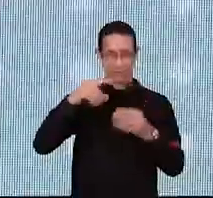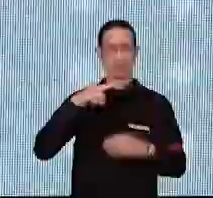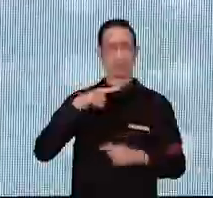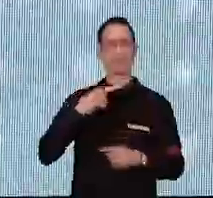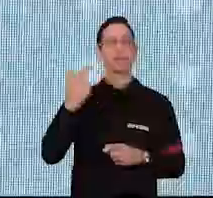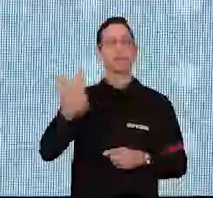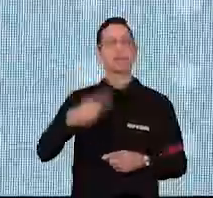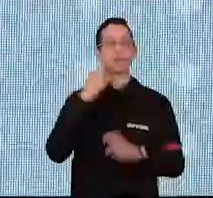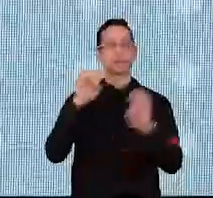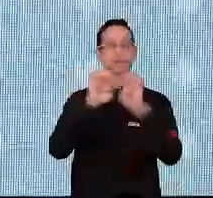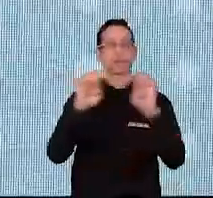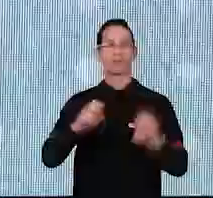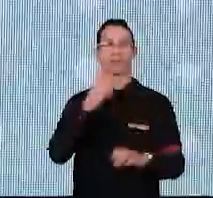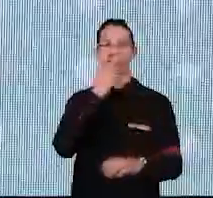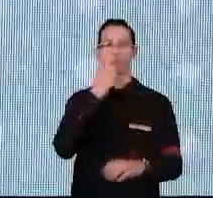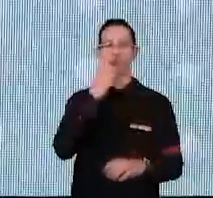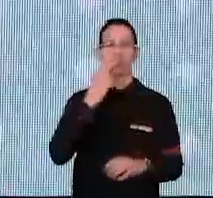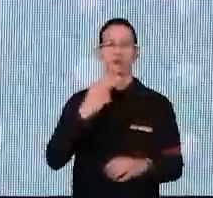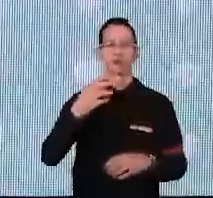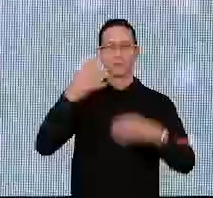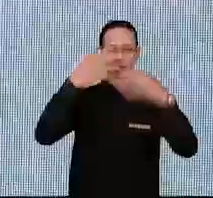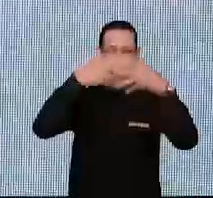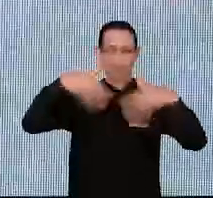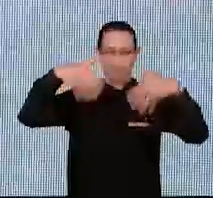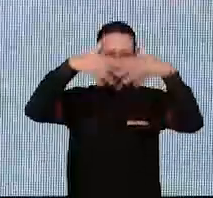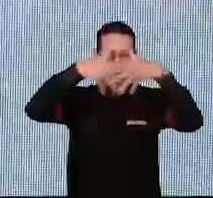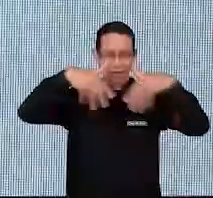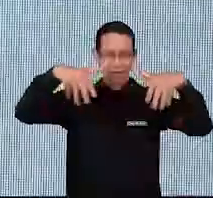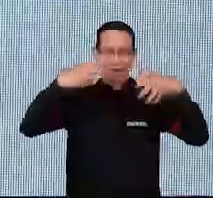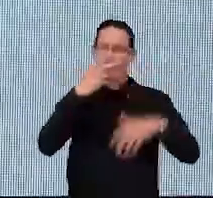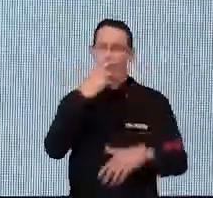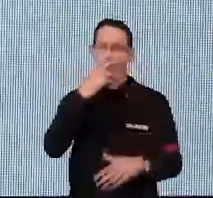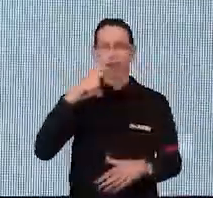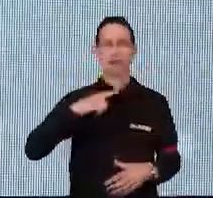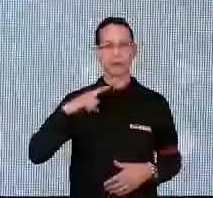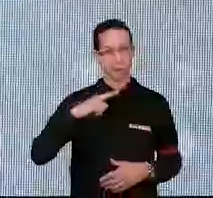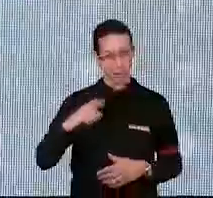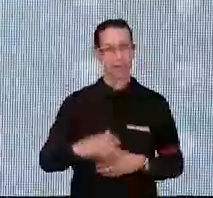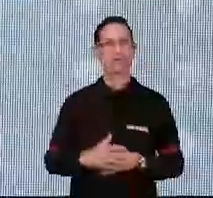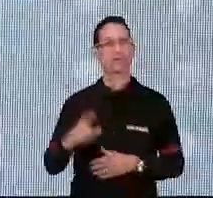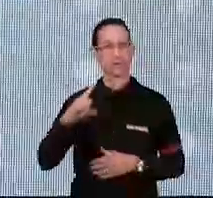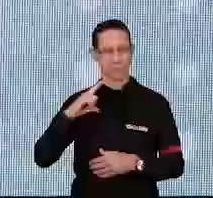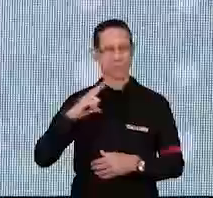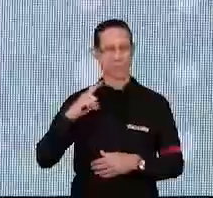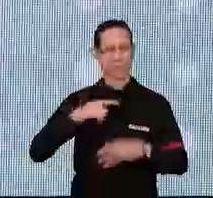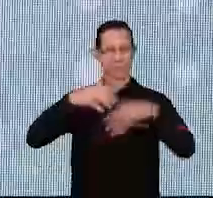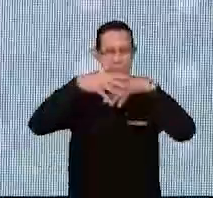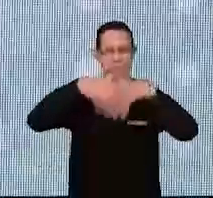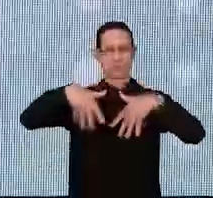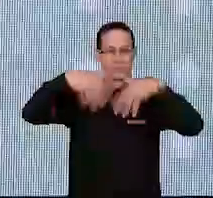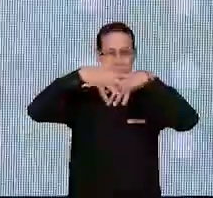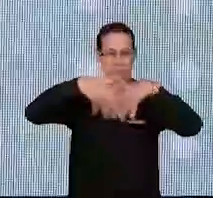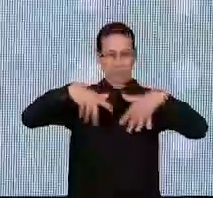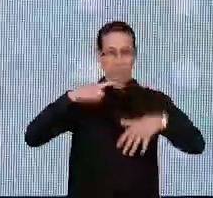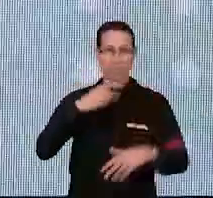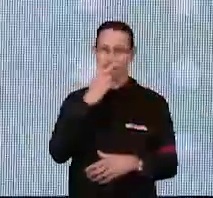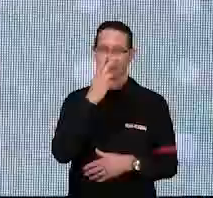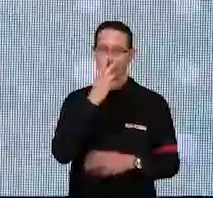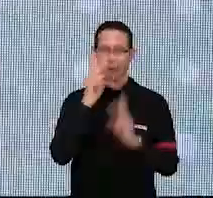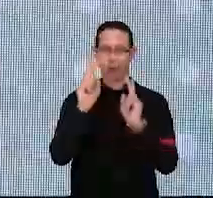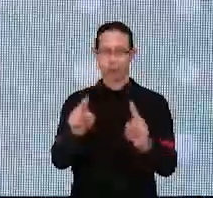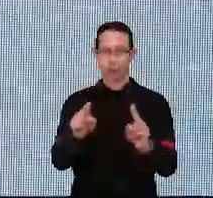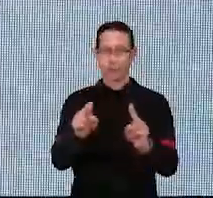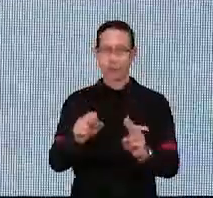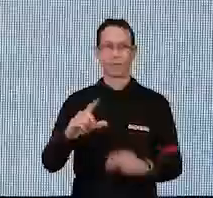também uma estrutura parecendo um véu, né, é bem citado como um véu. E